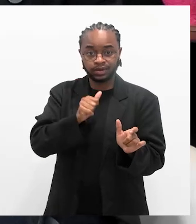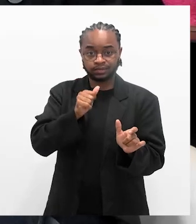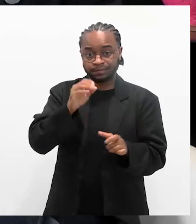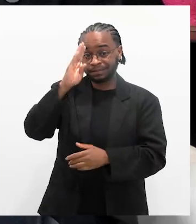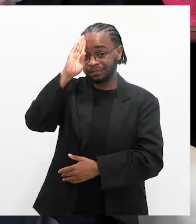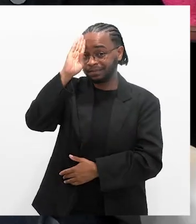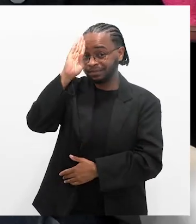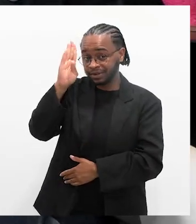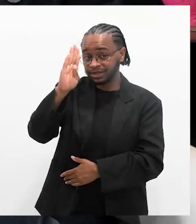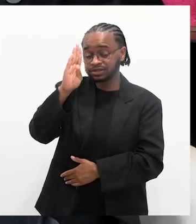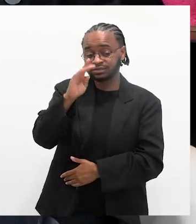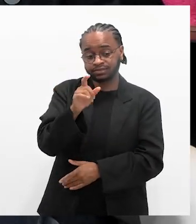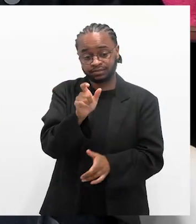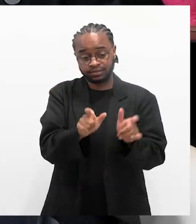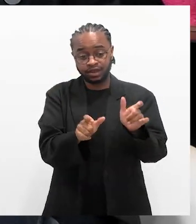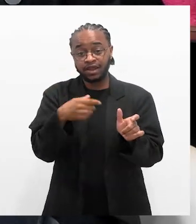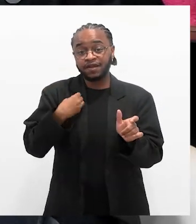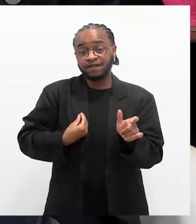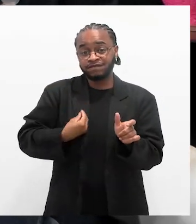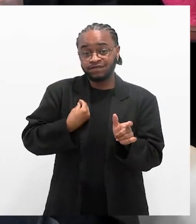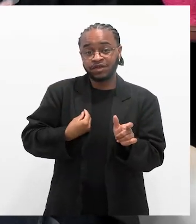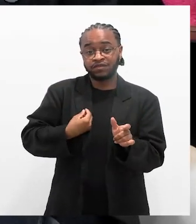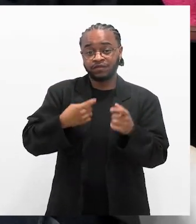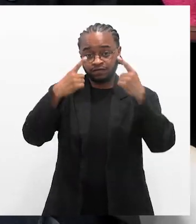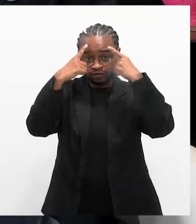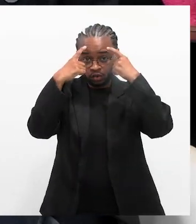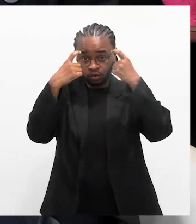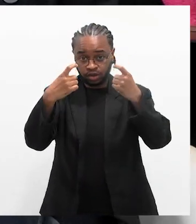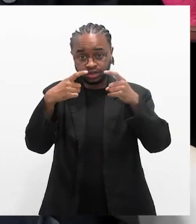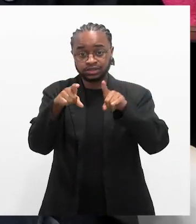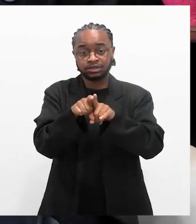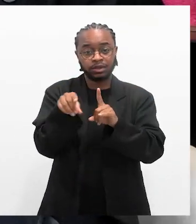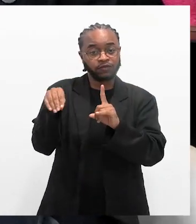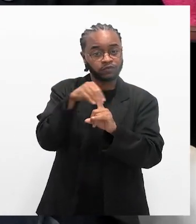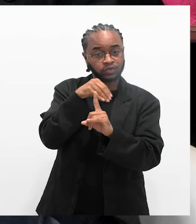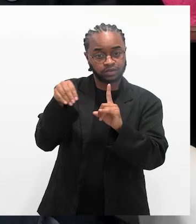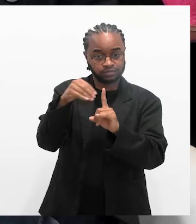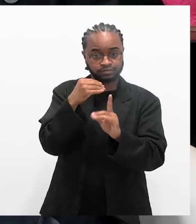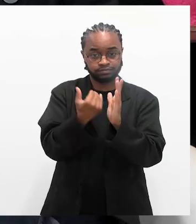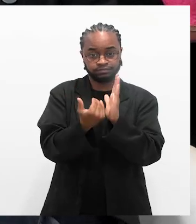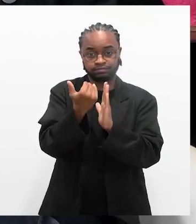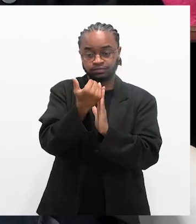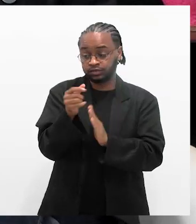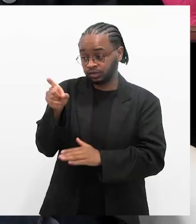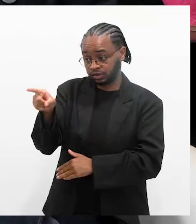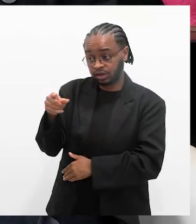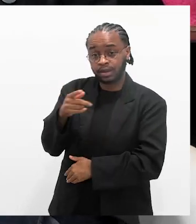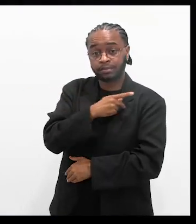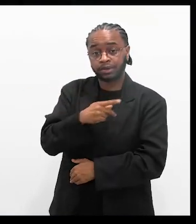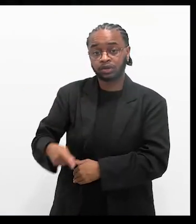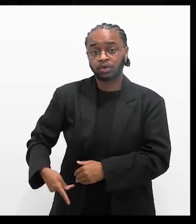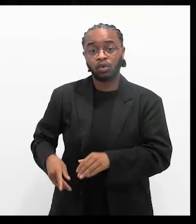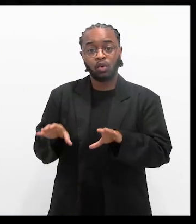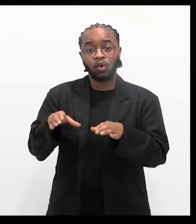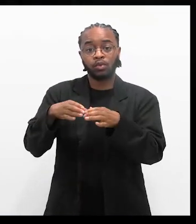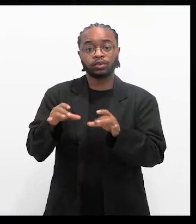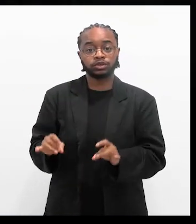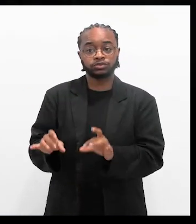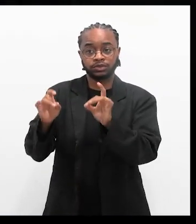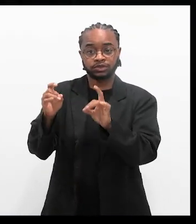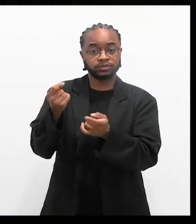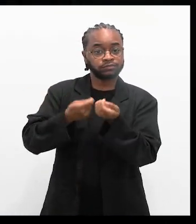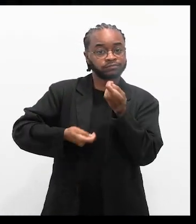nossas mulheres, principalmente aquelas que vivem em situação de violência e mais vulnerabilizadas. A senhora que é a presidente da